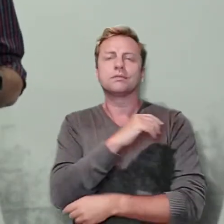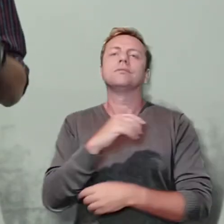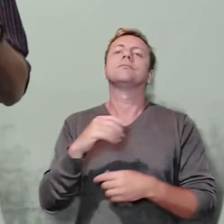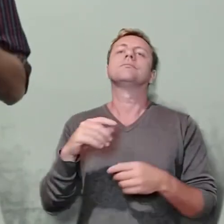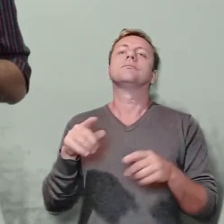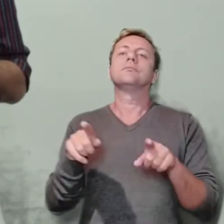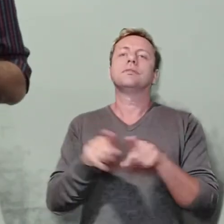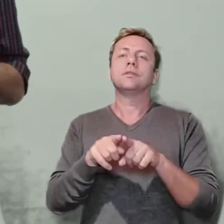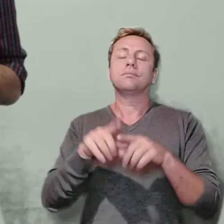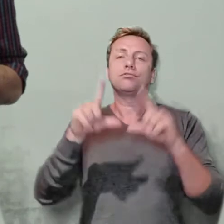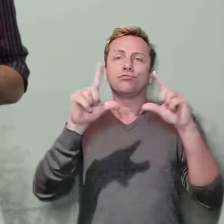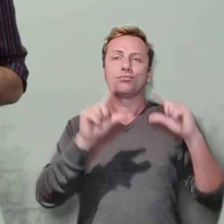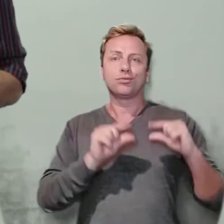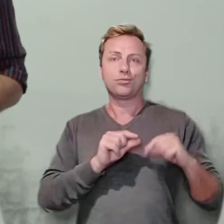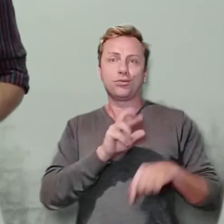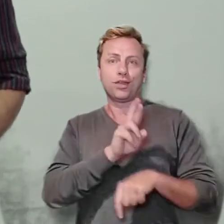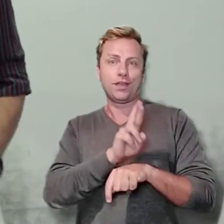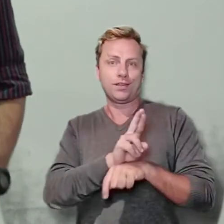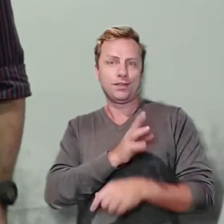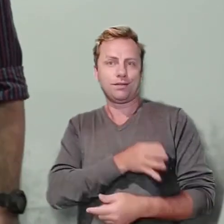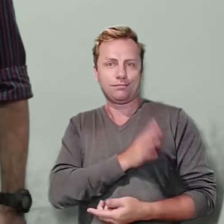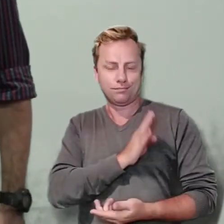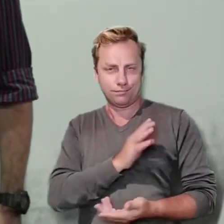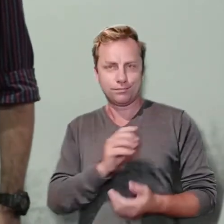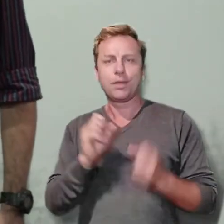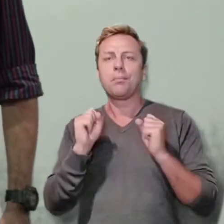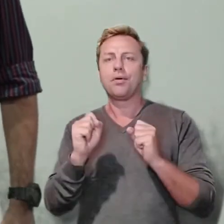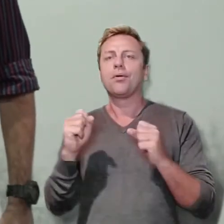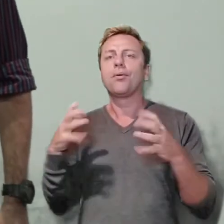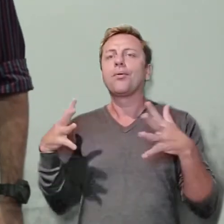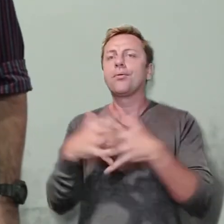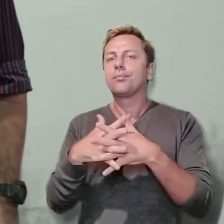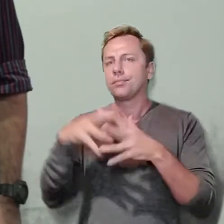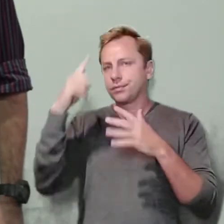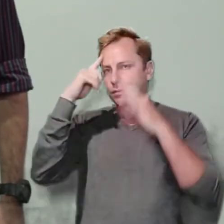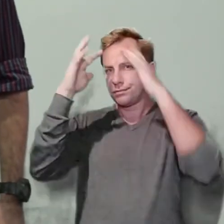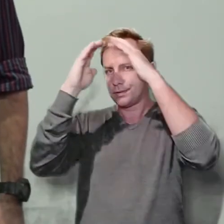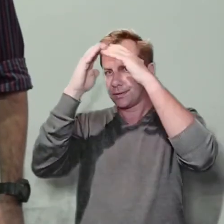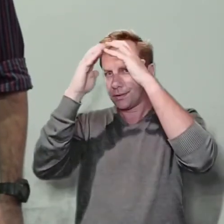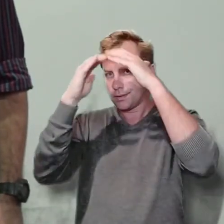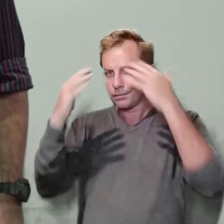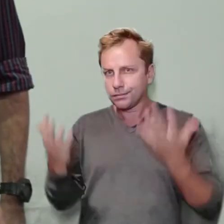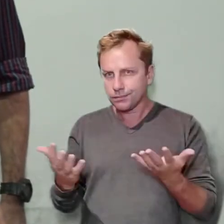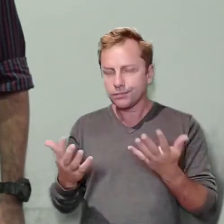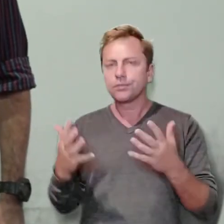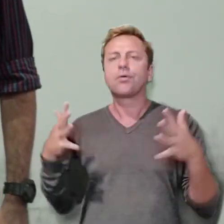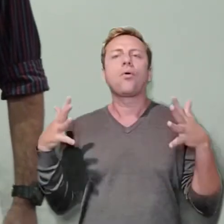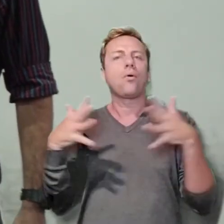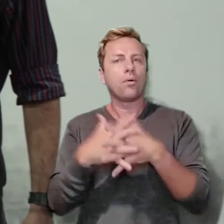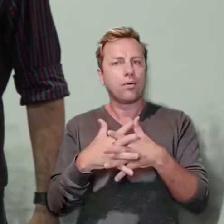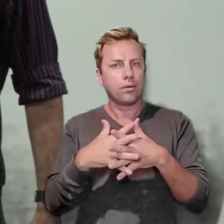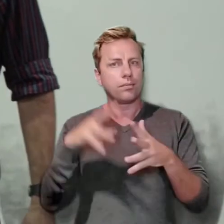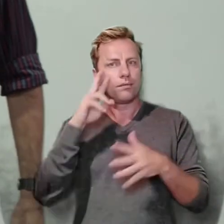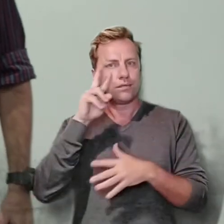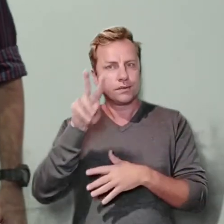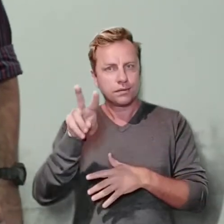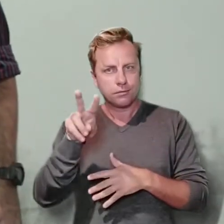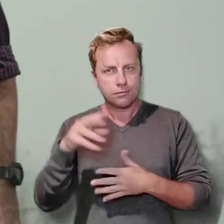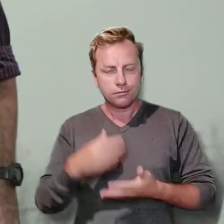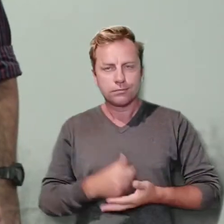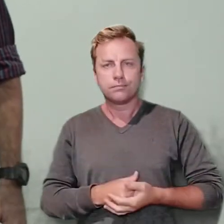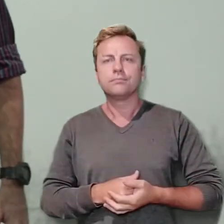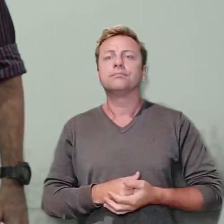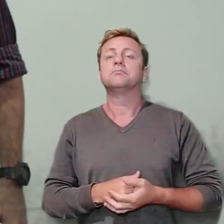que diminui mais ainda a reserva cardíaca, pode comprometer a função cerebral, pode